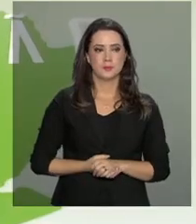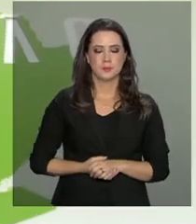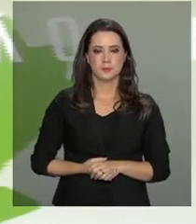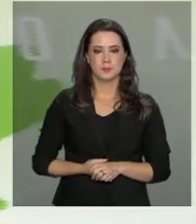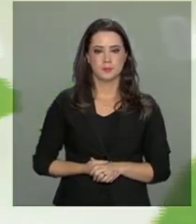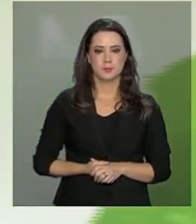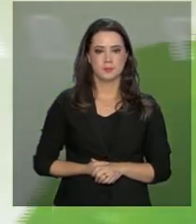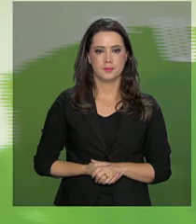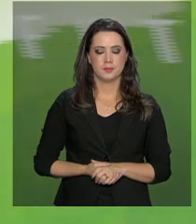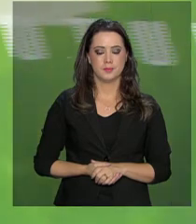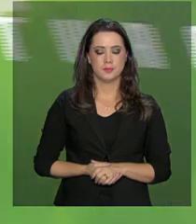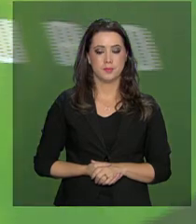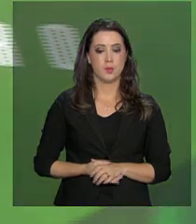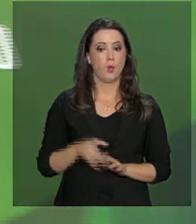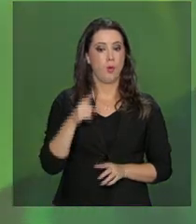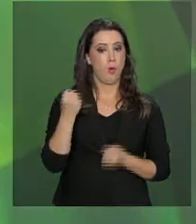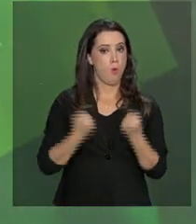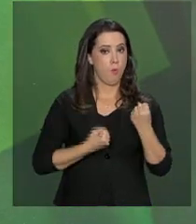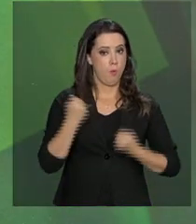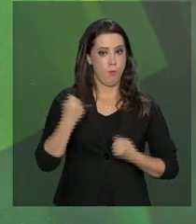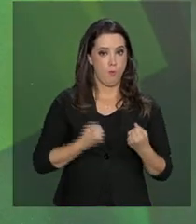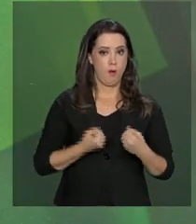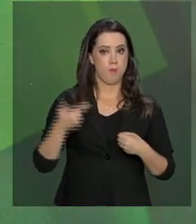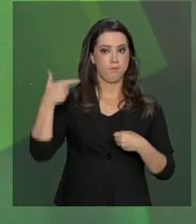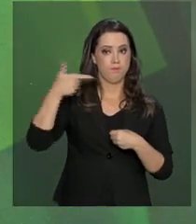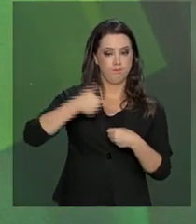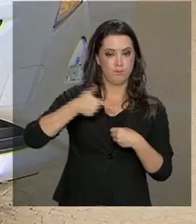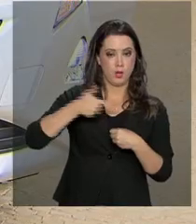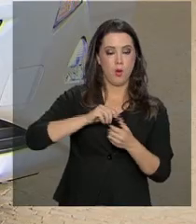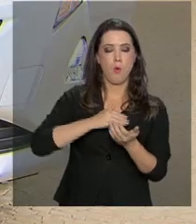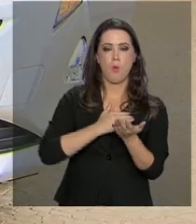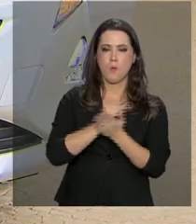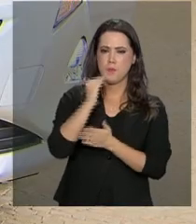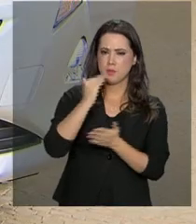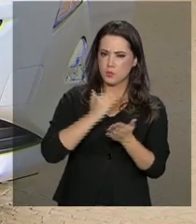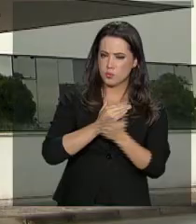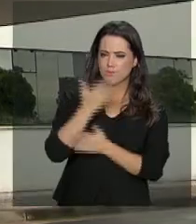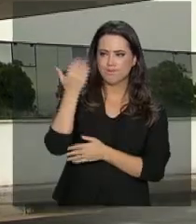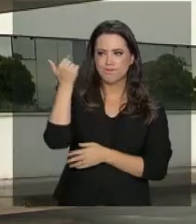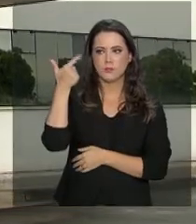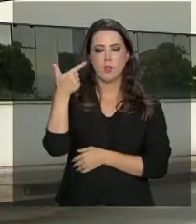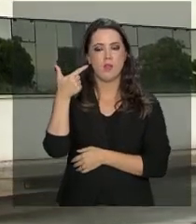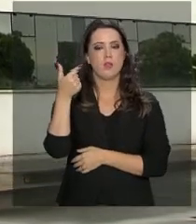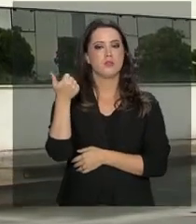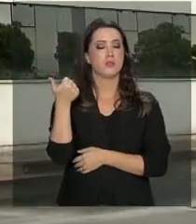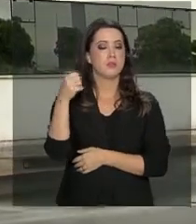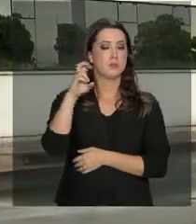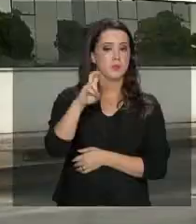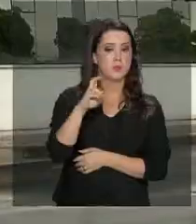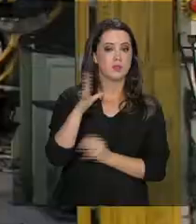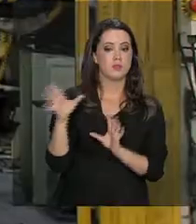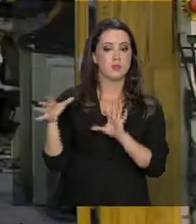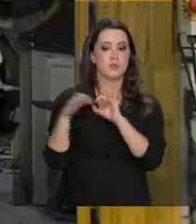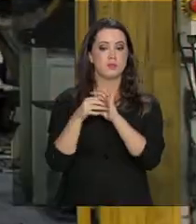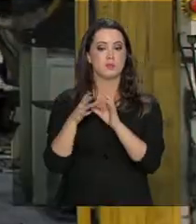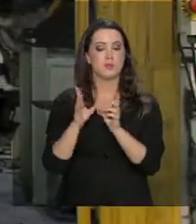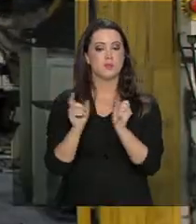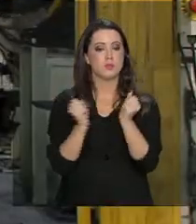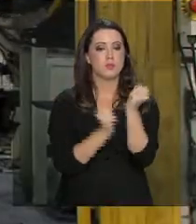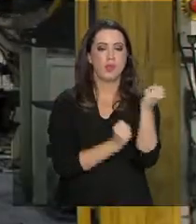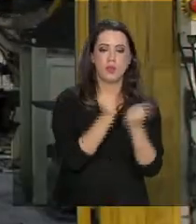o veículo híbrido do flex começou a ser elaborado em 2015 com uma parceria entre a montadora